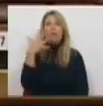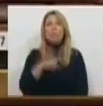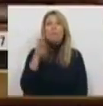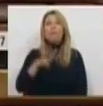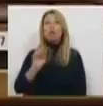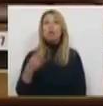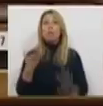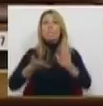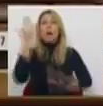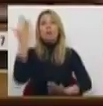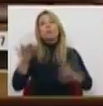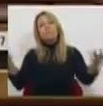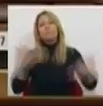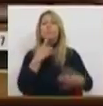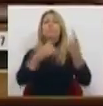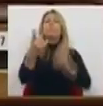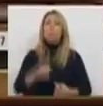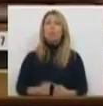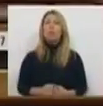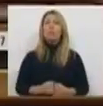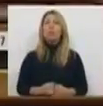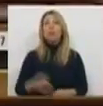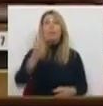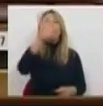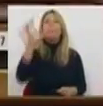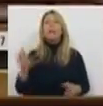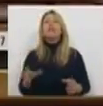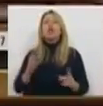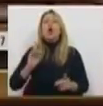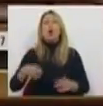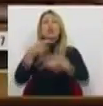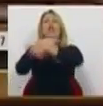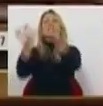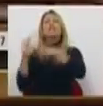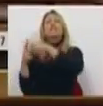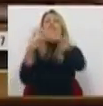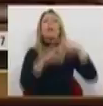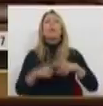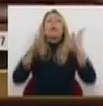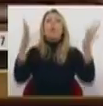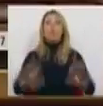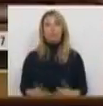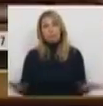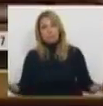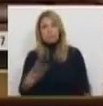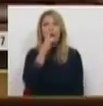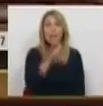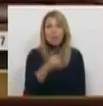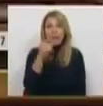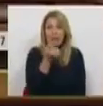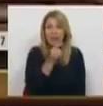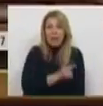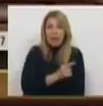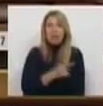de euros. E já agora perguntemos a que países é que eles foram depois distribuídos. Ora, só a Alemanha teve deste